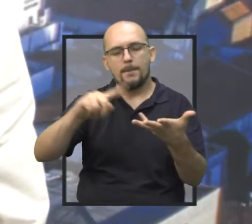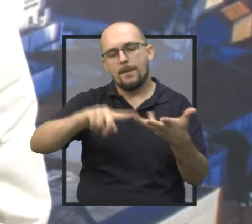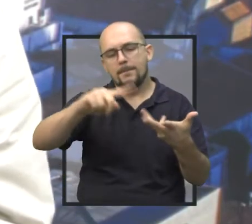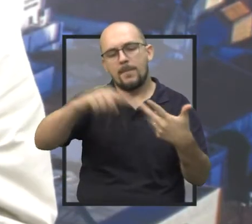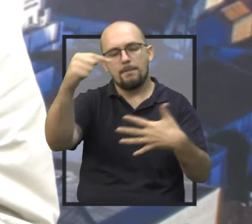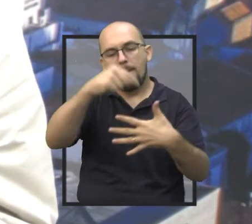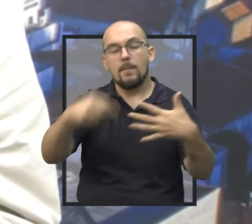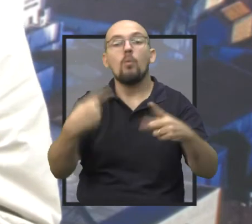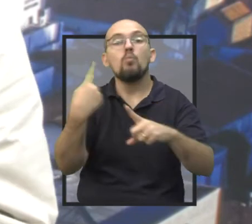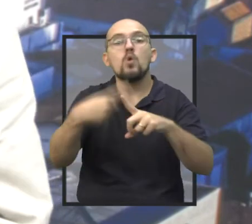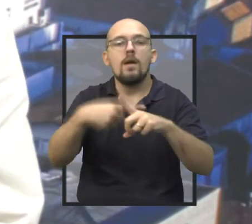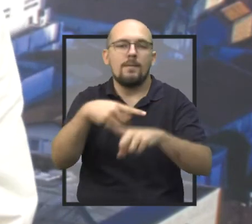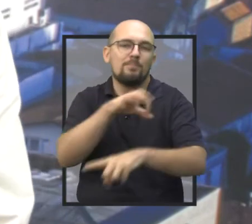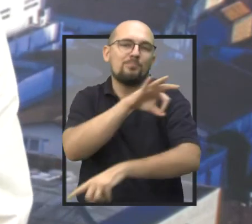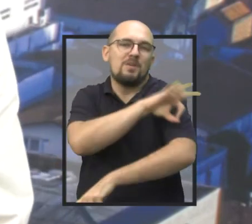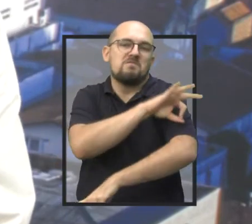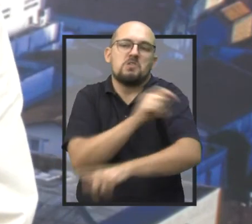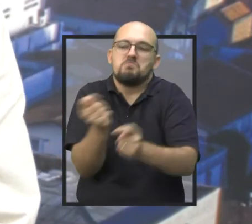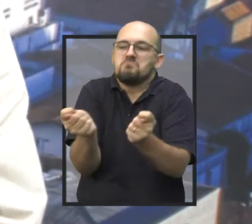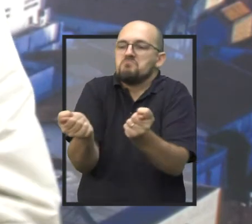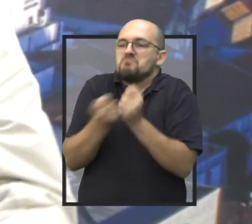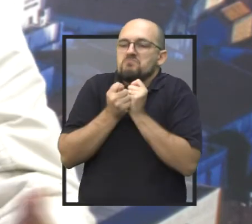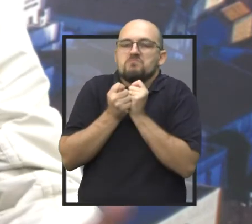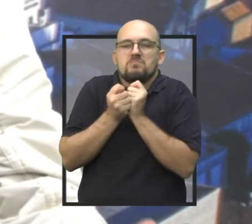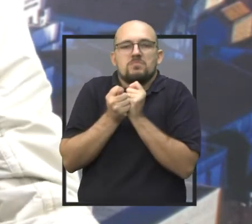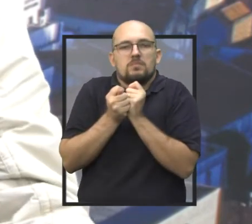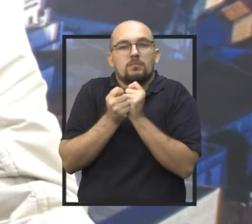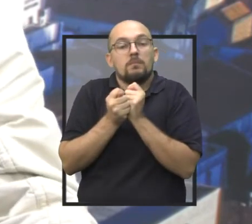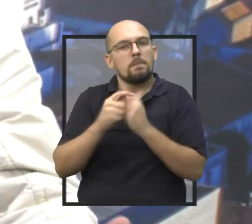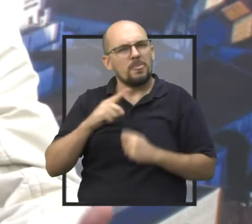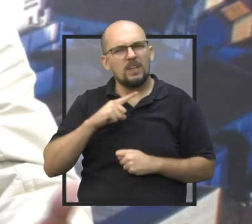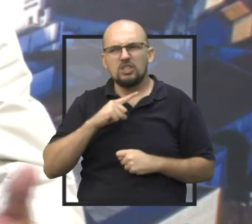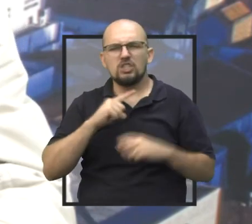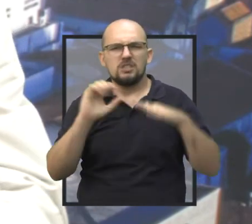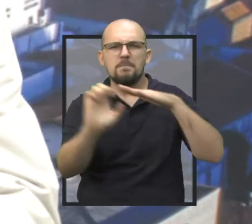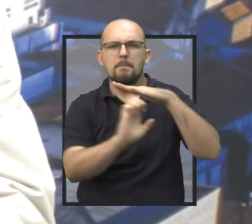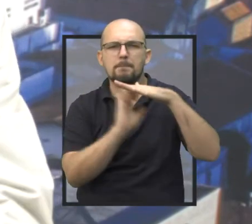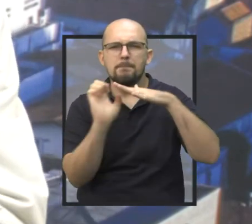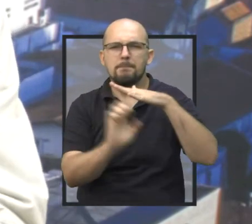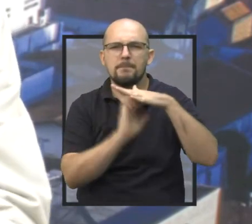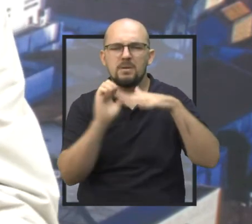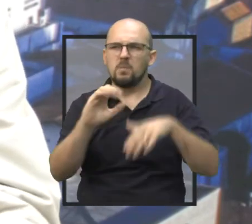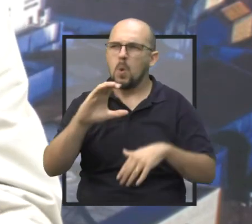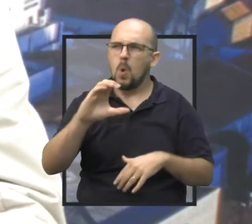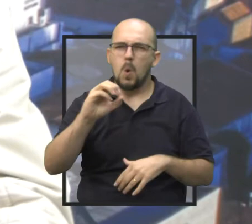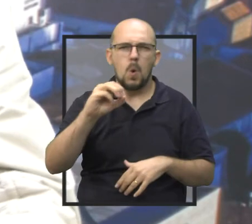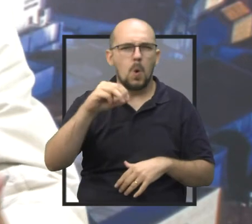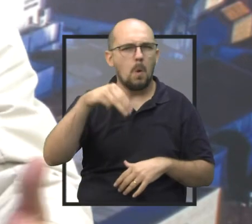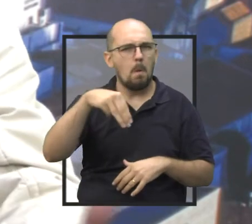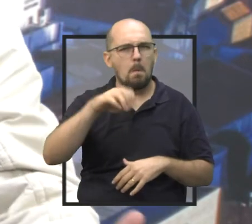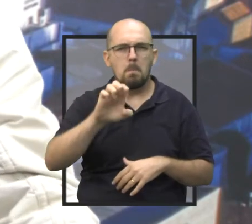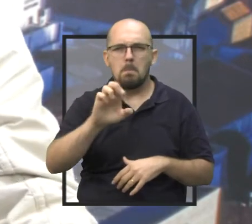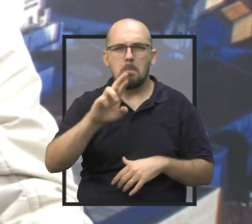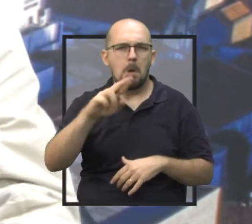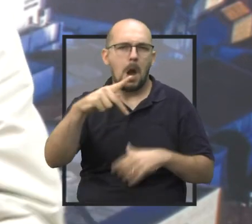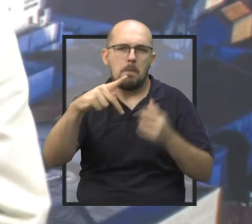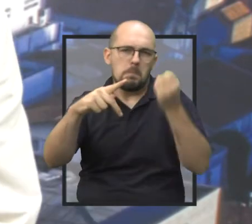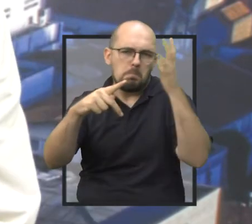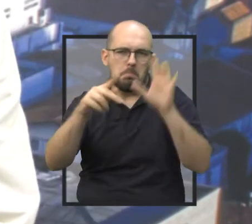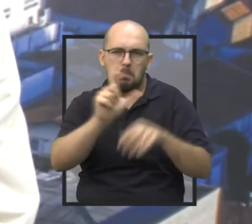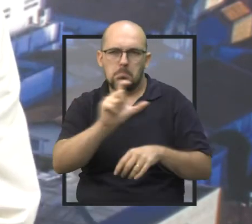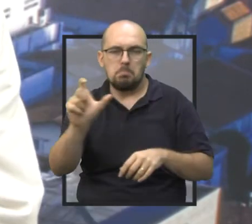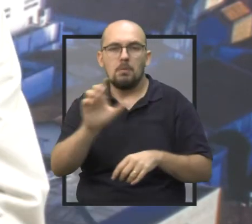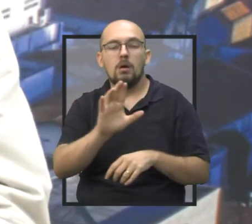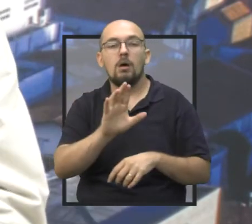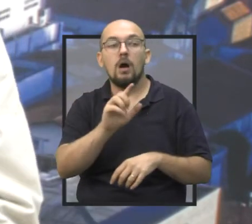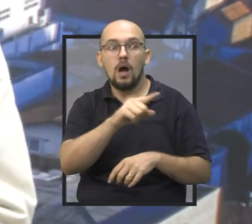quê? Da economia que o prefeito quis fazer. Tinha aí uma empresa, salvo engano, o Comerp, uma coisa assim, que prestava um ótimo serviço aí no